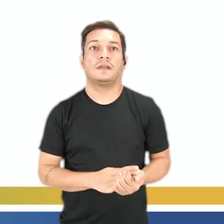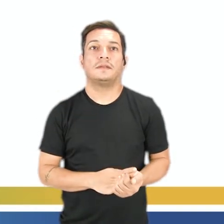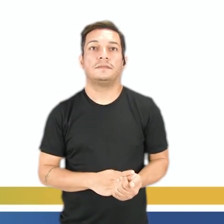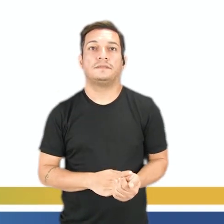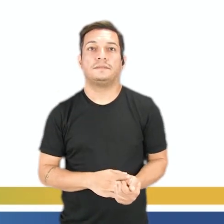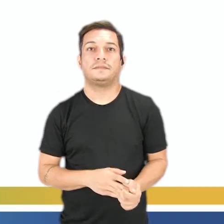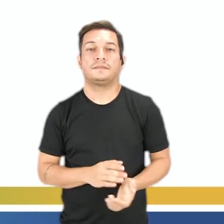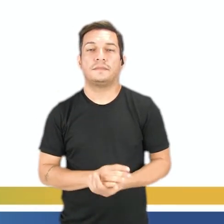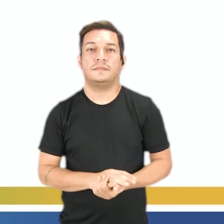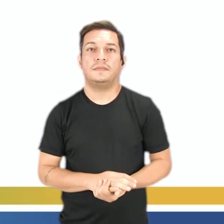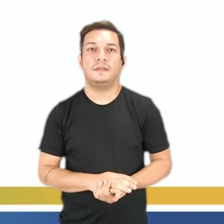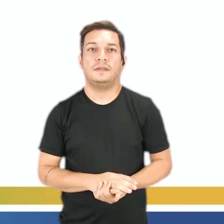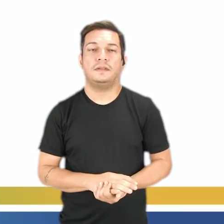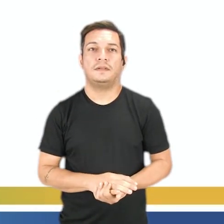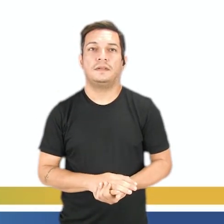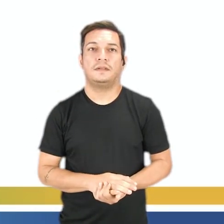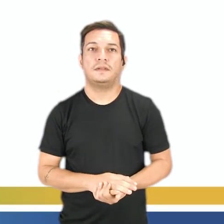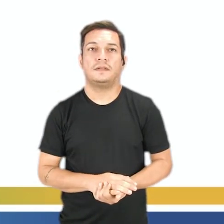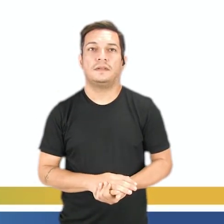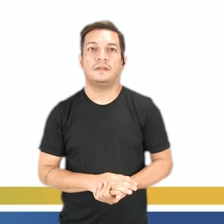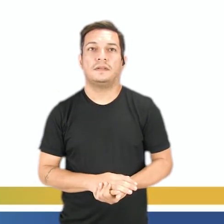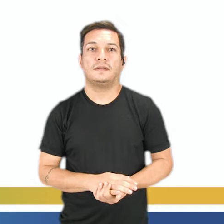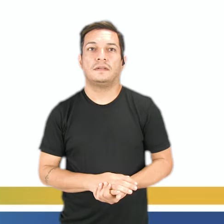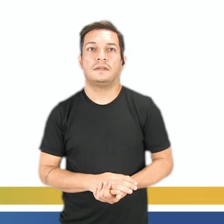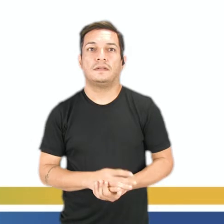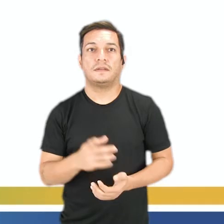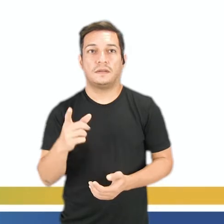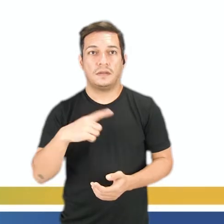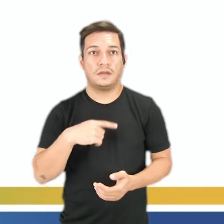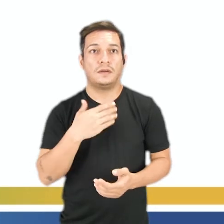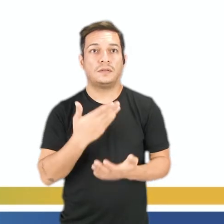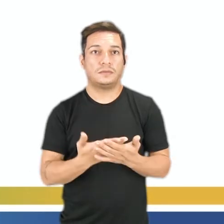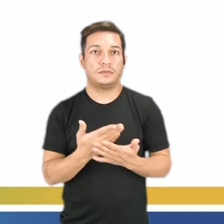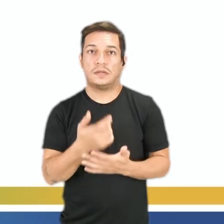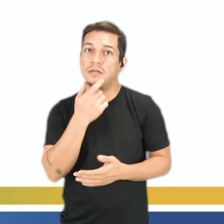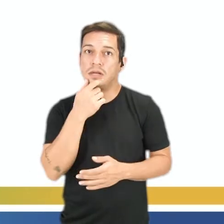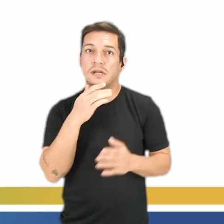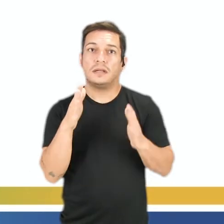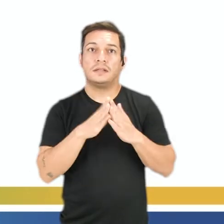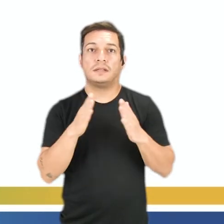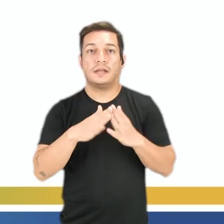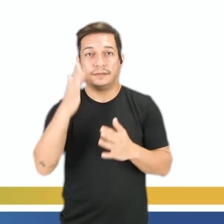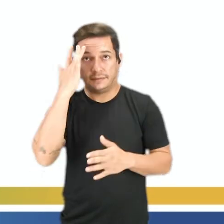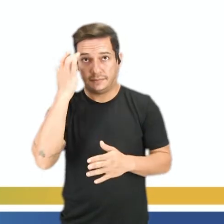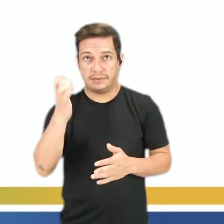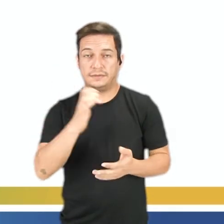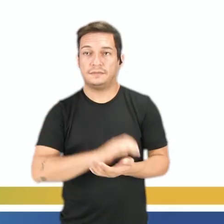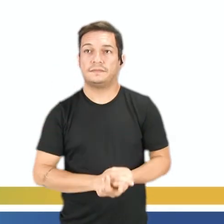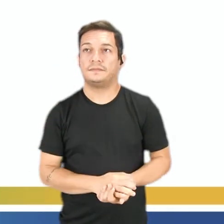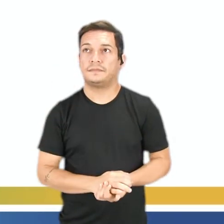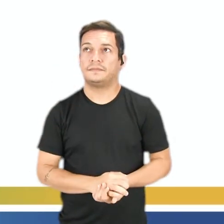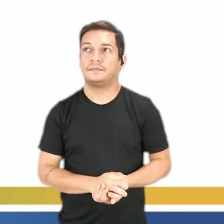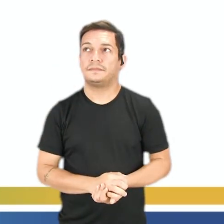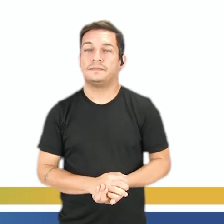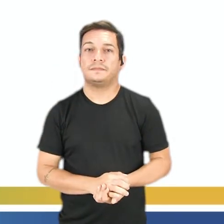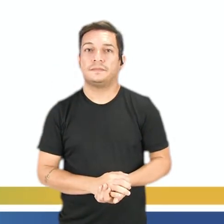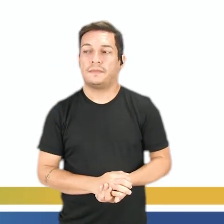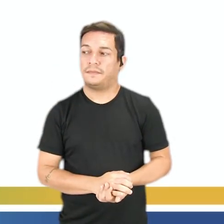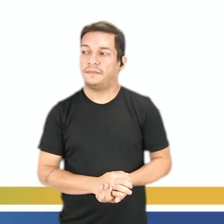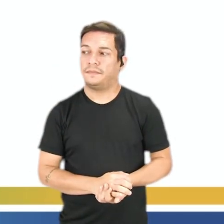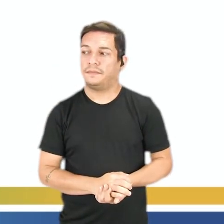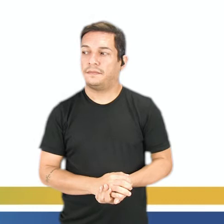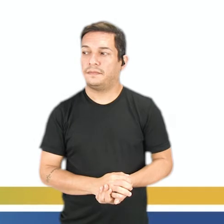I will study English at home tomorrow. Eu vou estudarei inglês em casa amanhã. Bom,